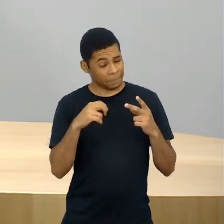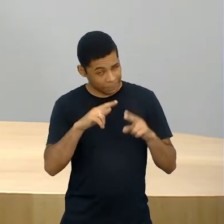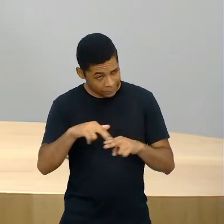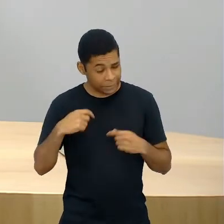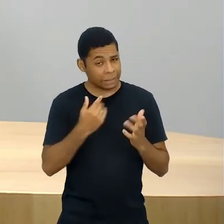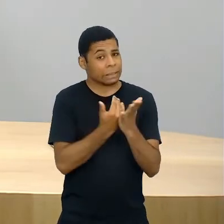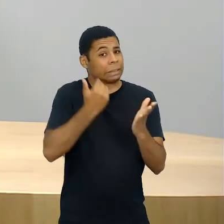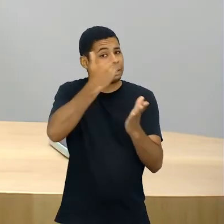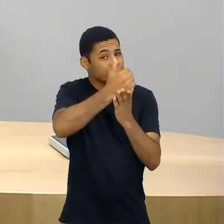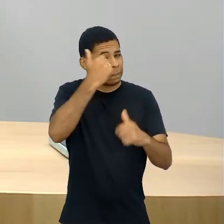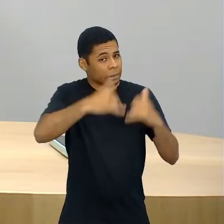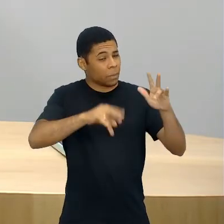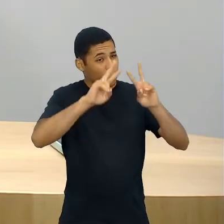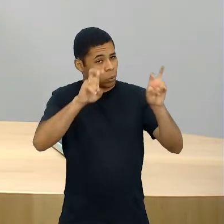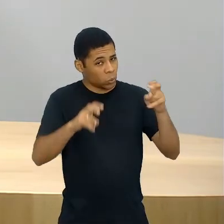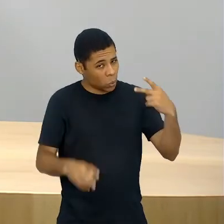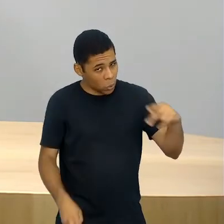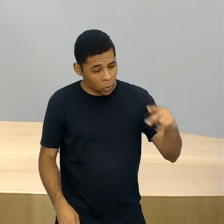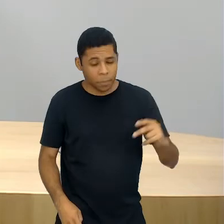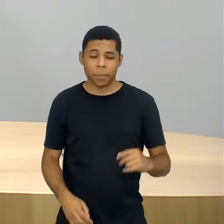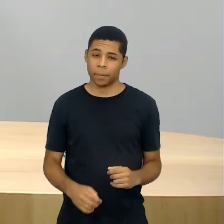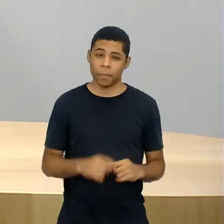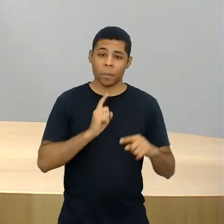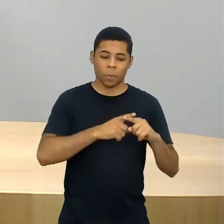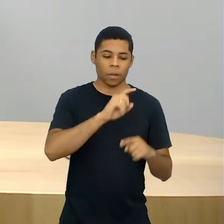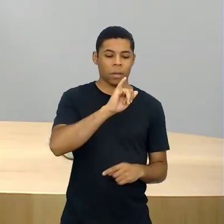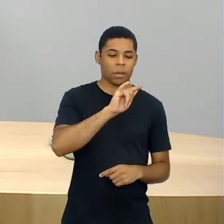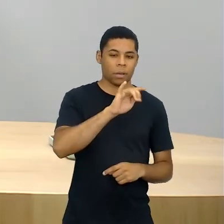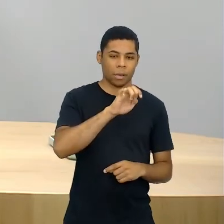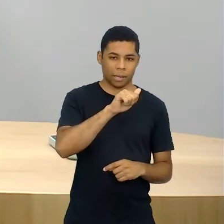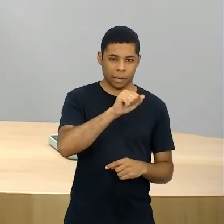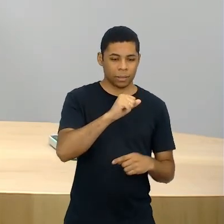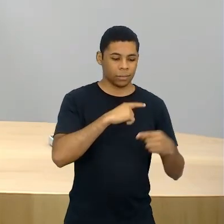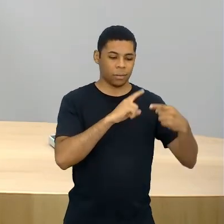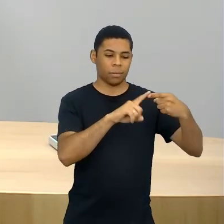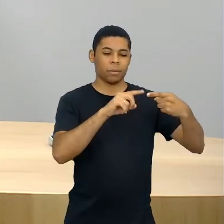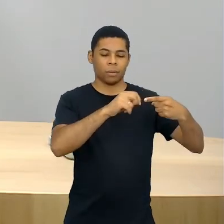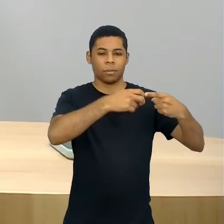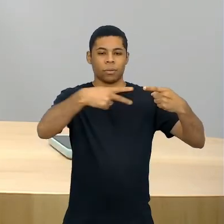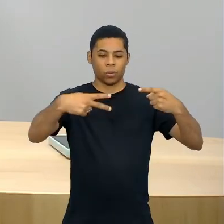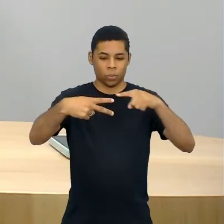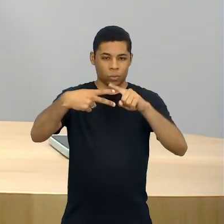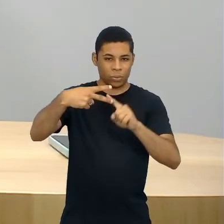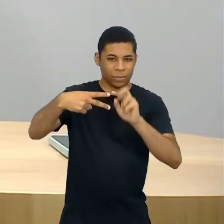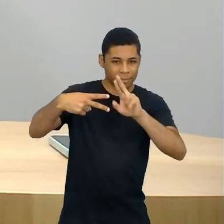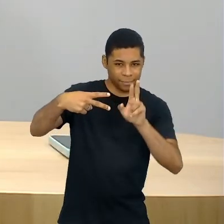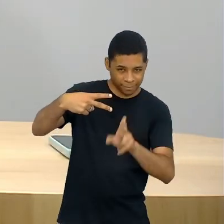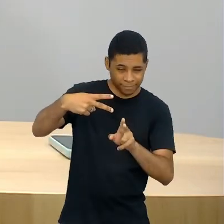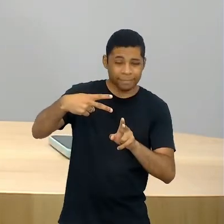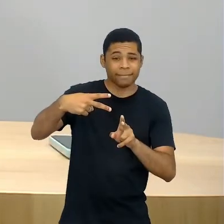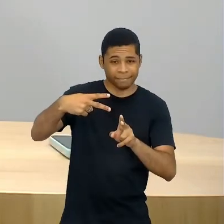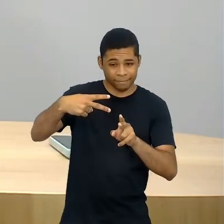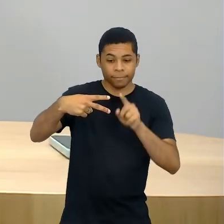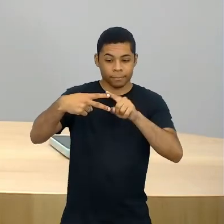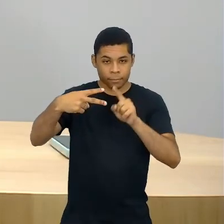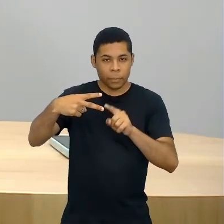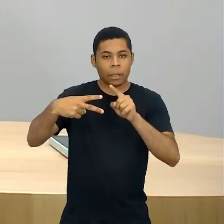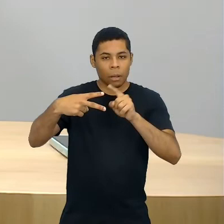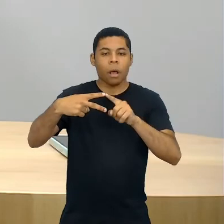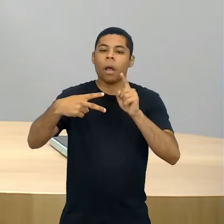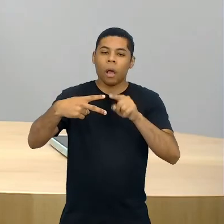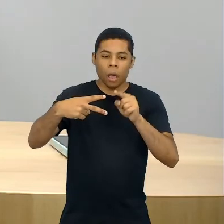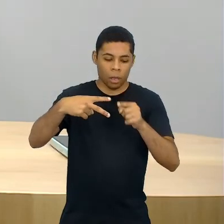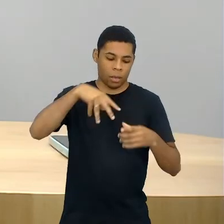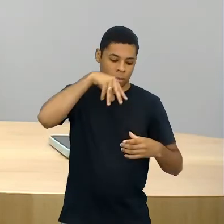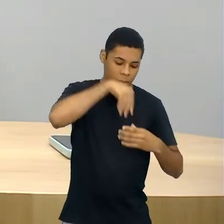características das rochas ígneas são duas características diferentes, né? São aquelas rochas formadas aí no interior do planeta, que